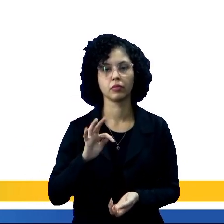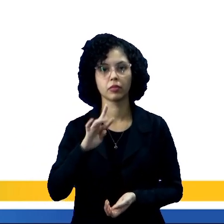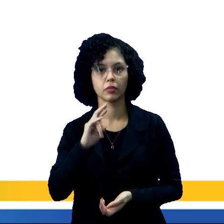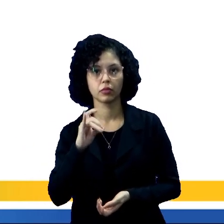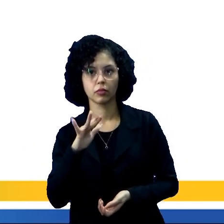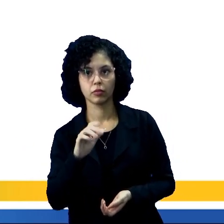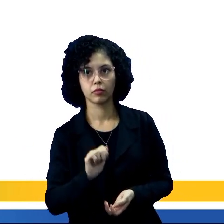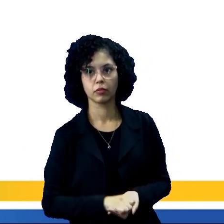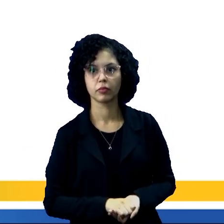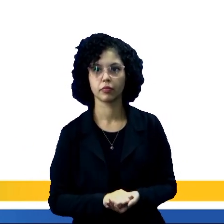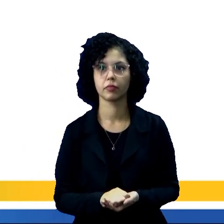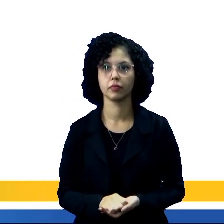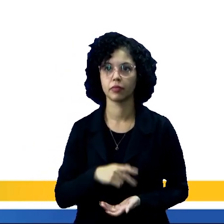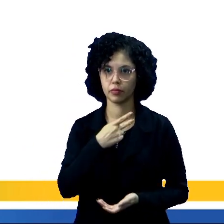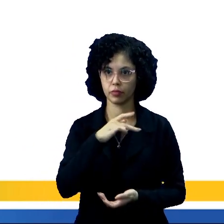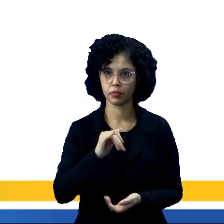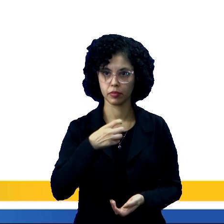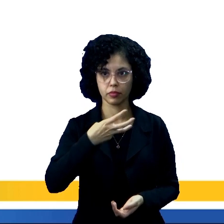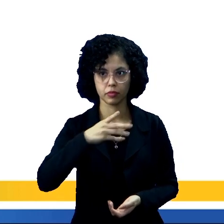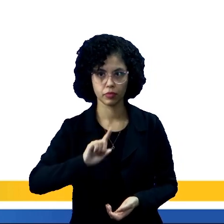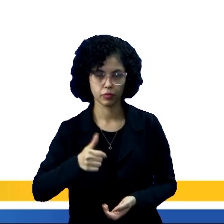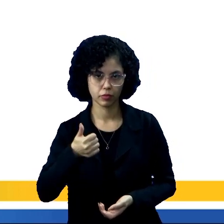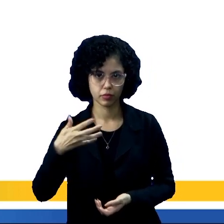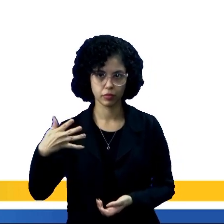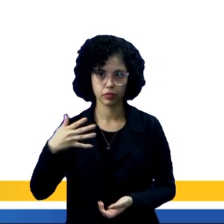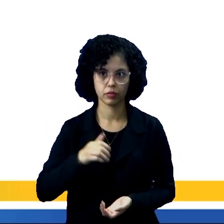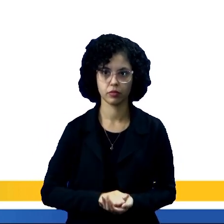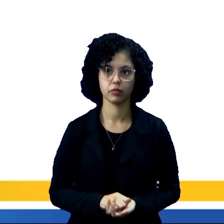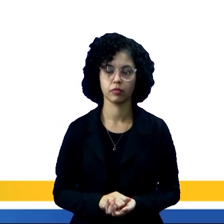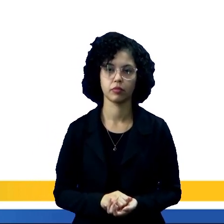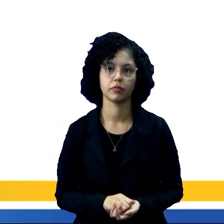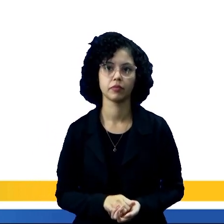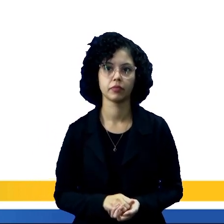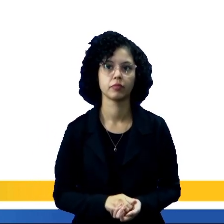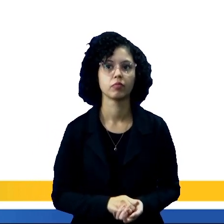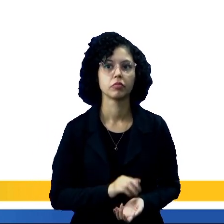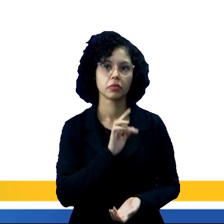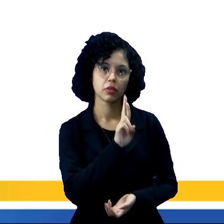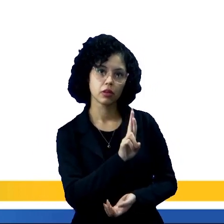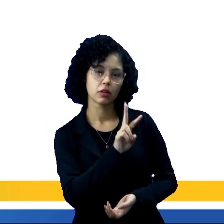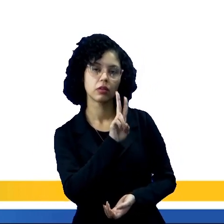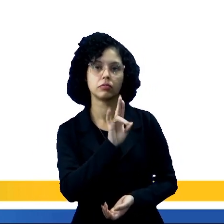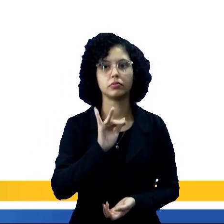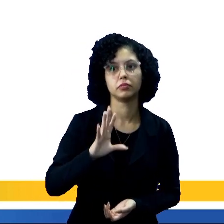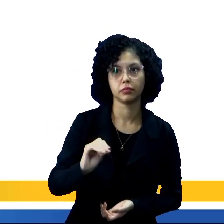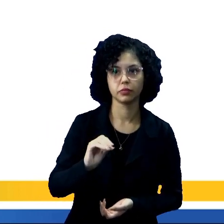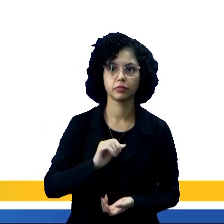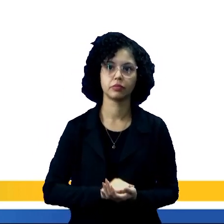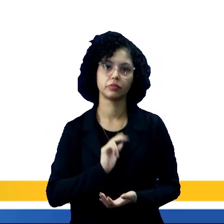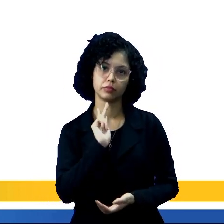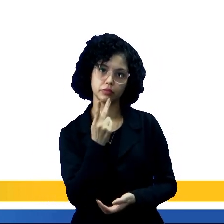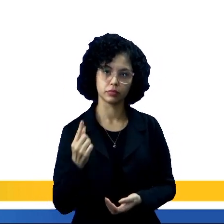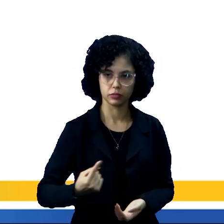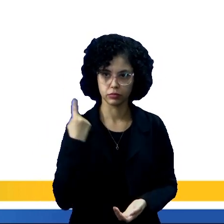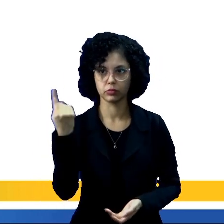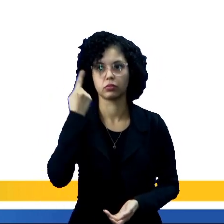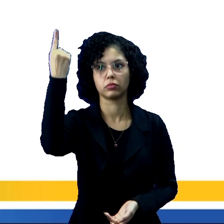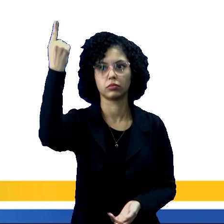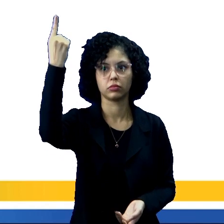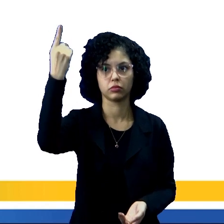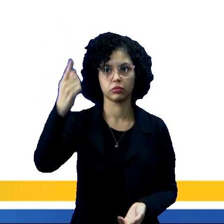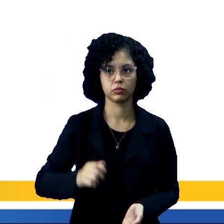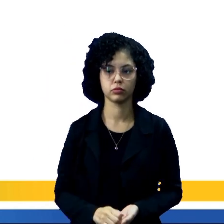área lateral, o π, a gente já sabe, 3,14. O R é o raio, o H,